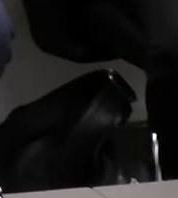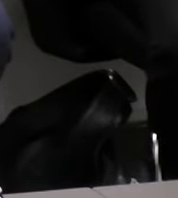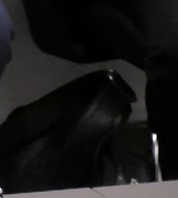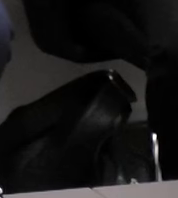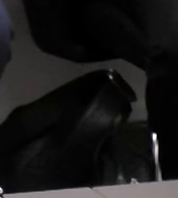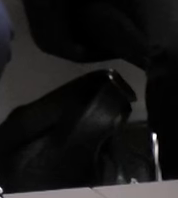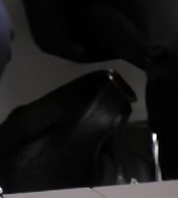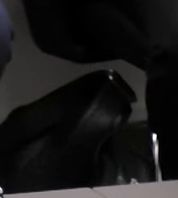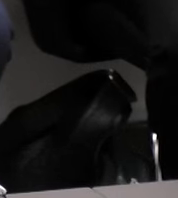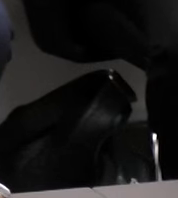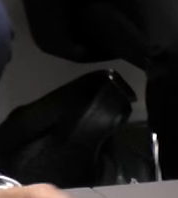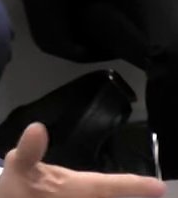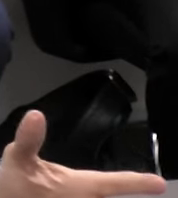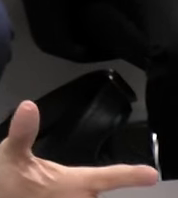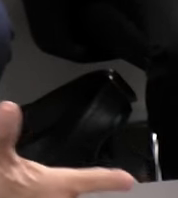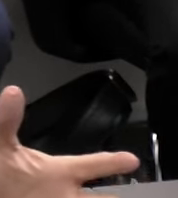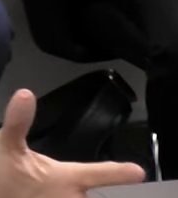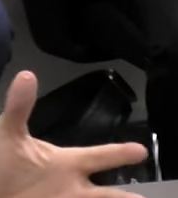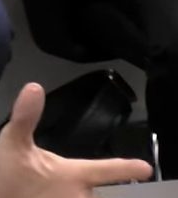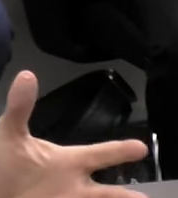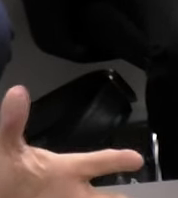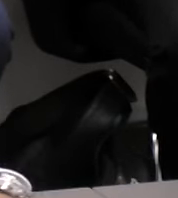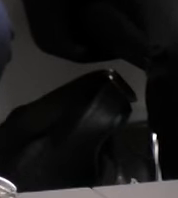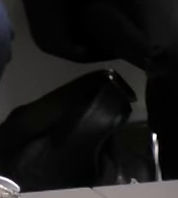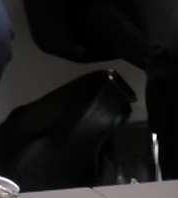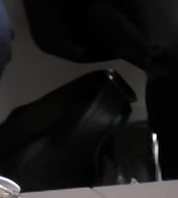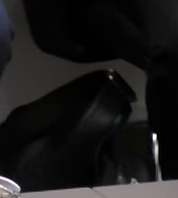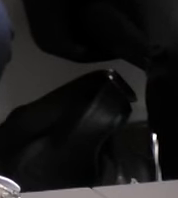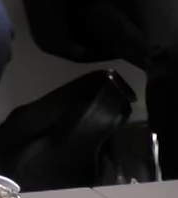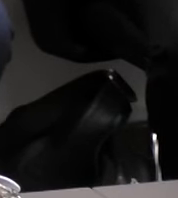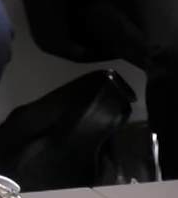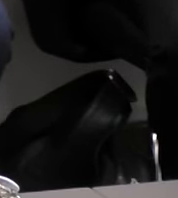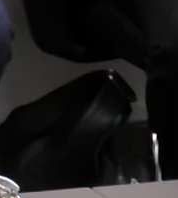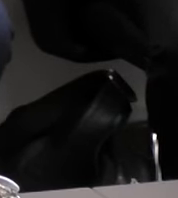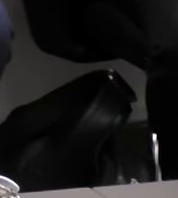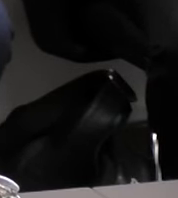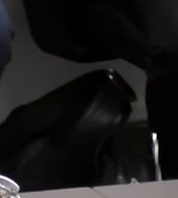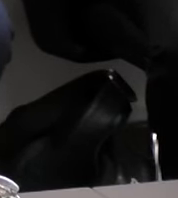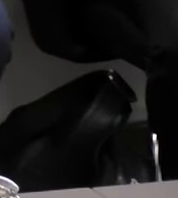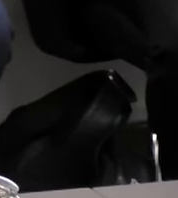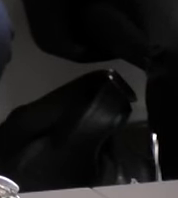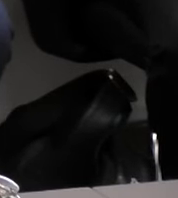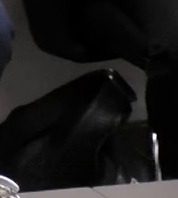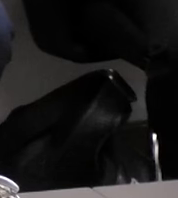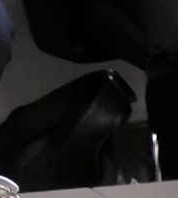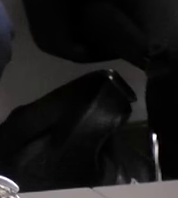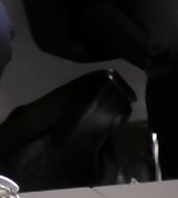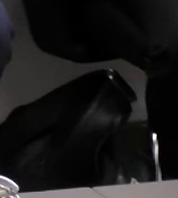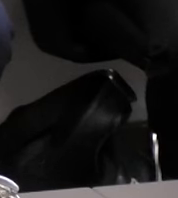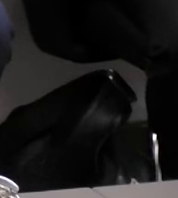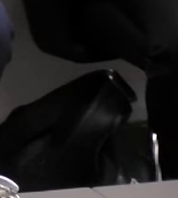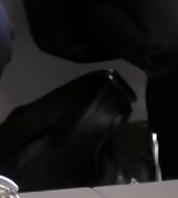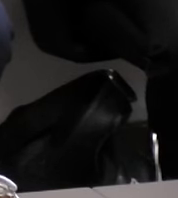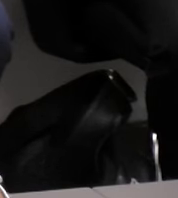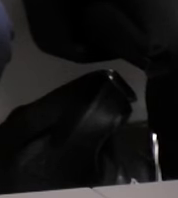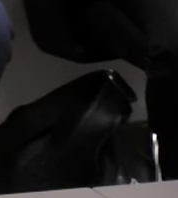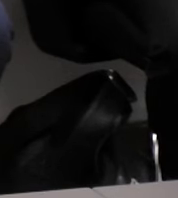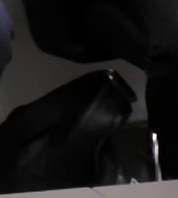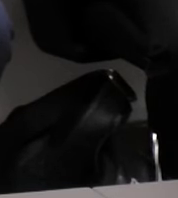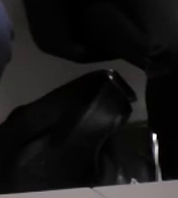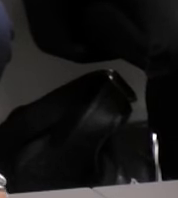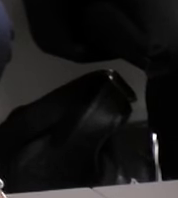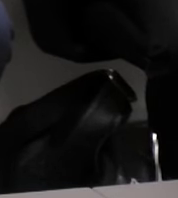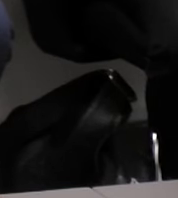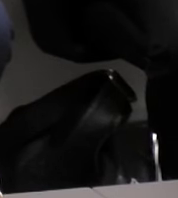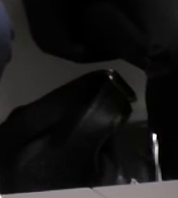legal eu comparo pode ser que numa analogia um pouquinho grosseira trabalho do deputado determin